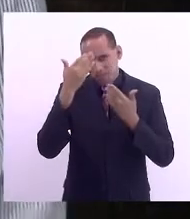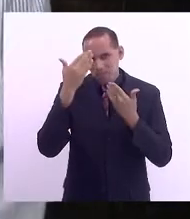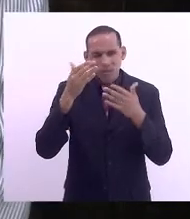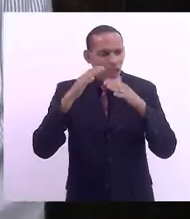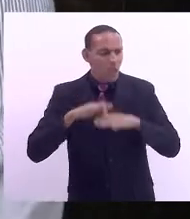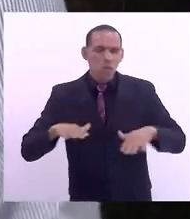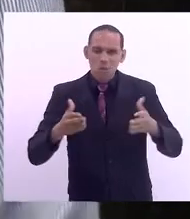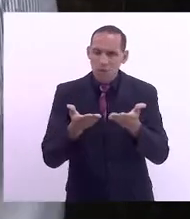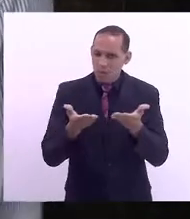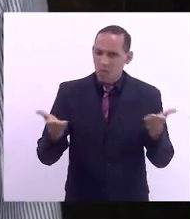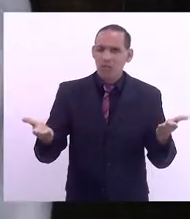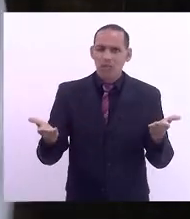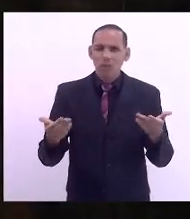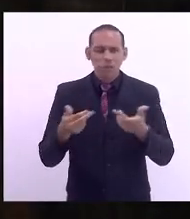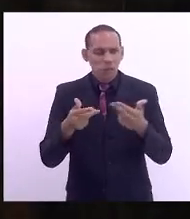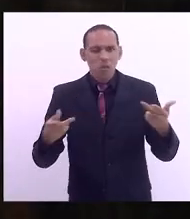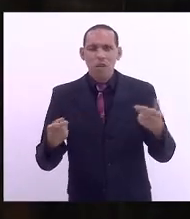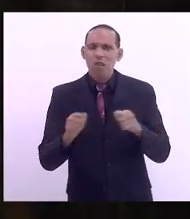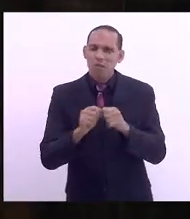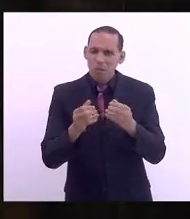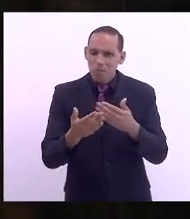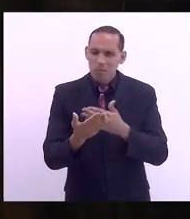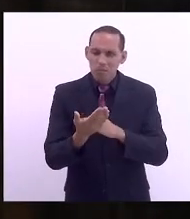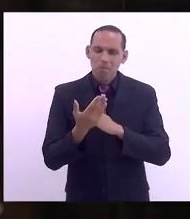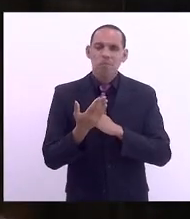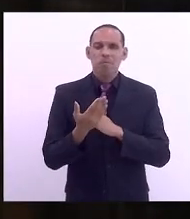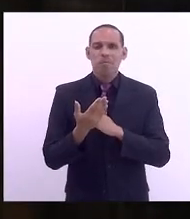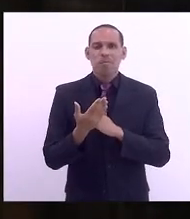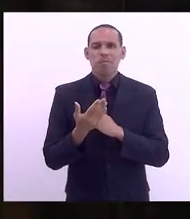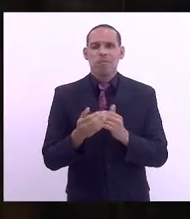Todos vocês e tudo que vocês têm feito para mim. Entendeu?